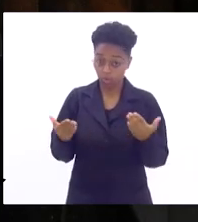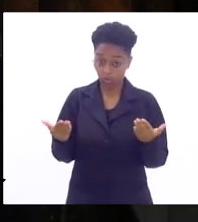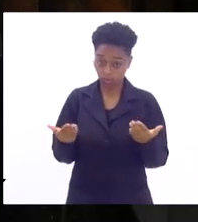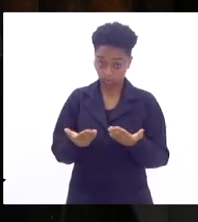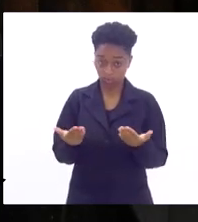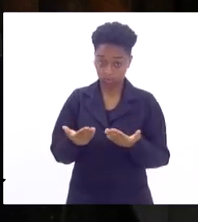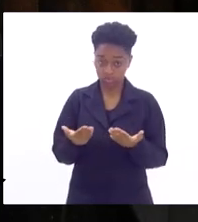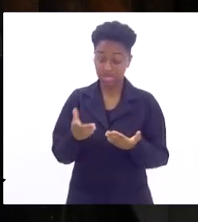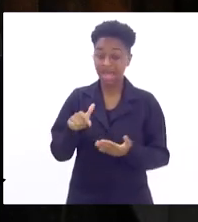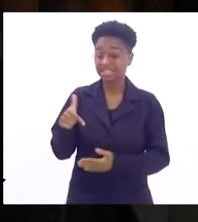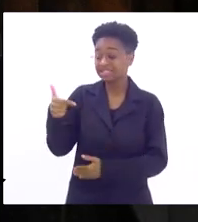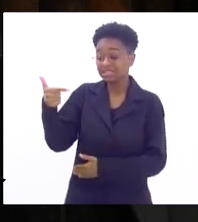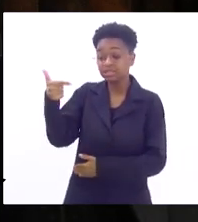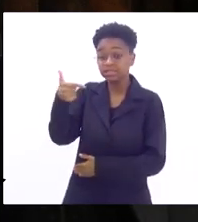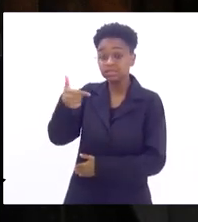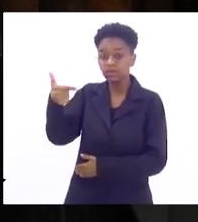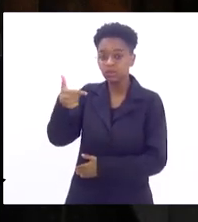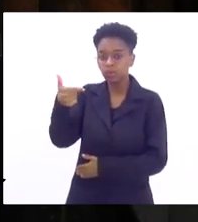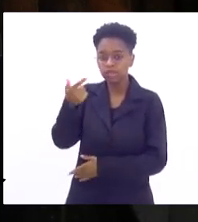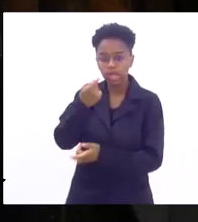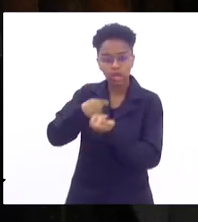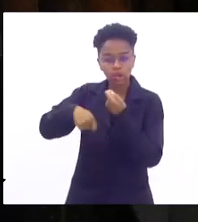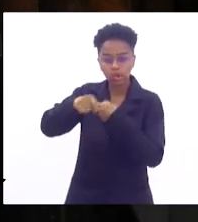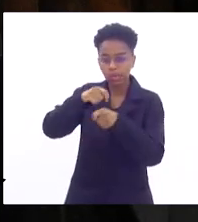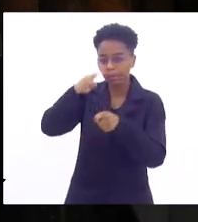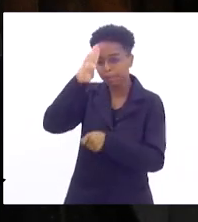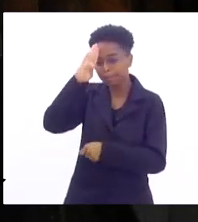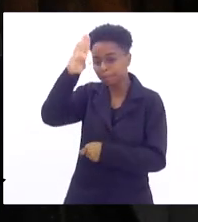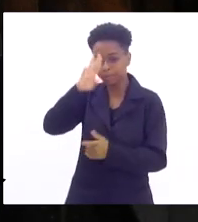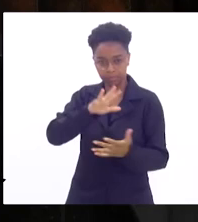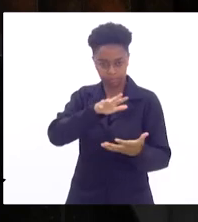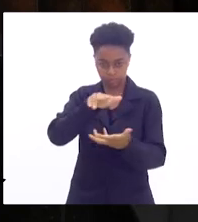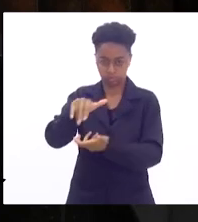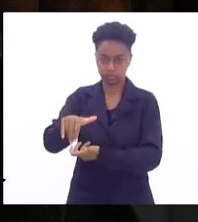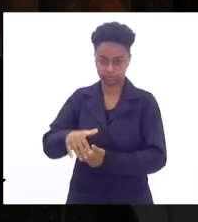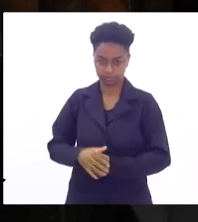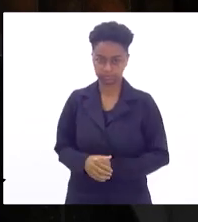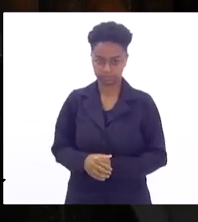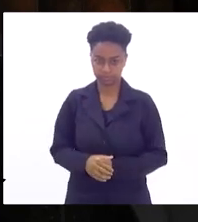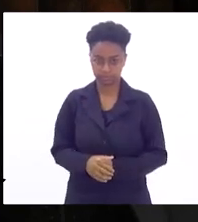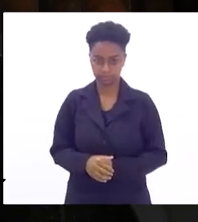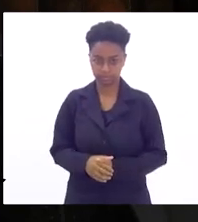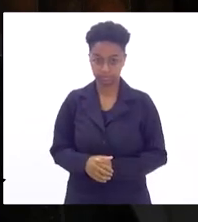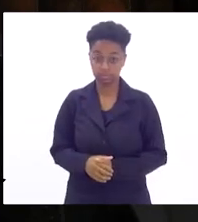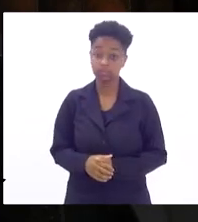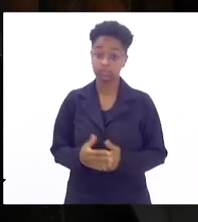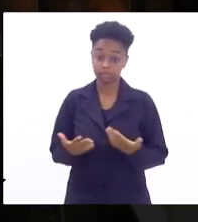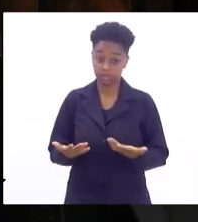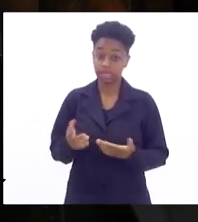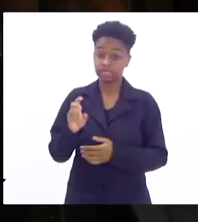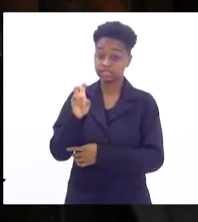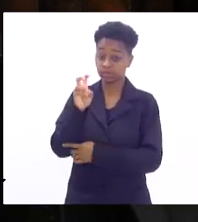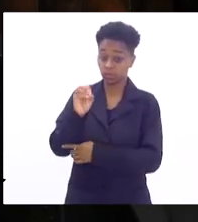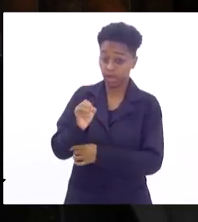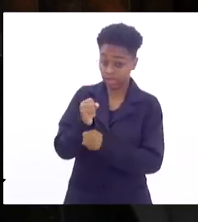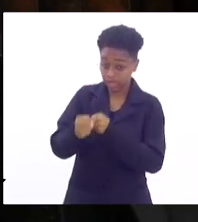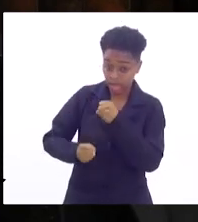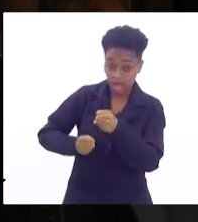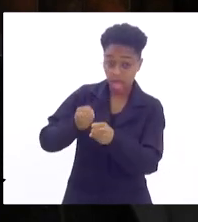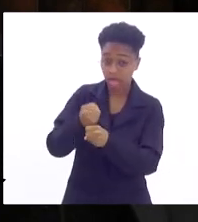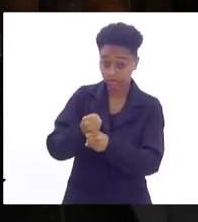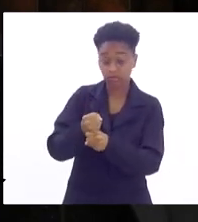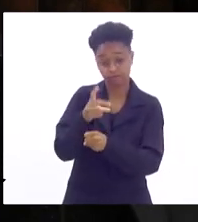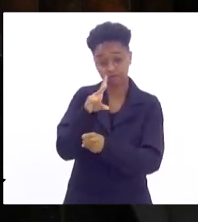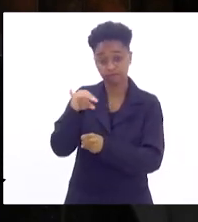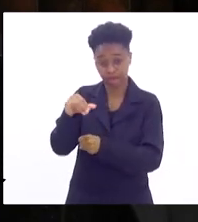ela é a segunda economia do mundo e daqui a um quinquênio será a